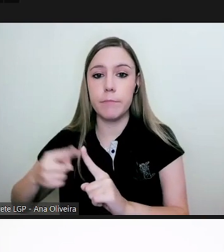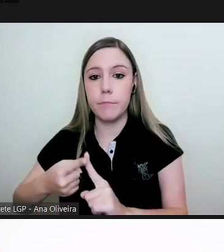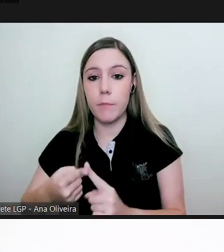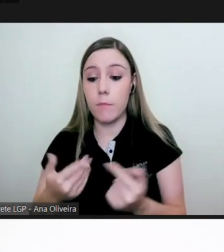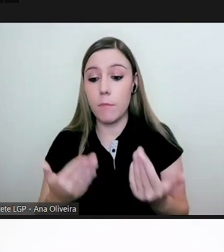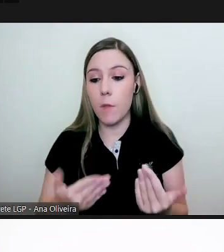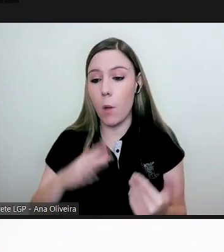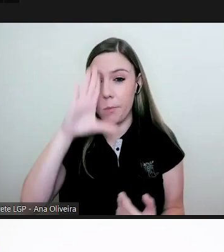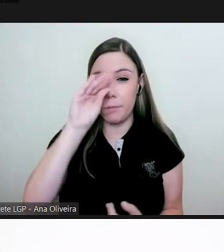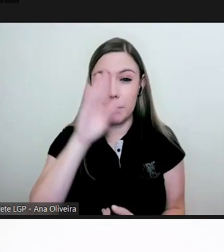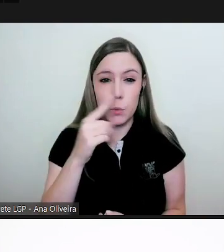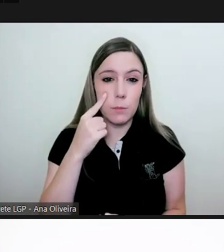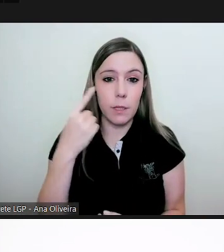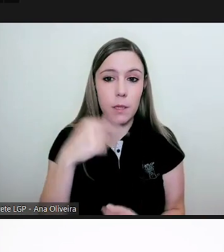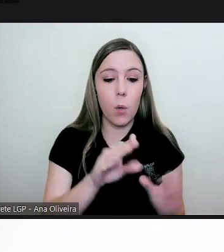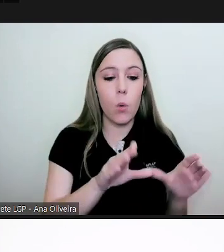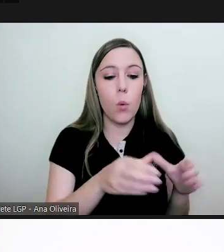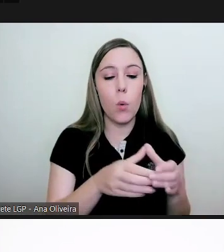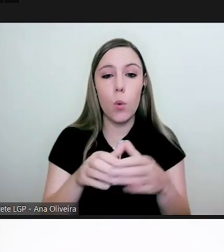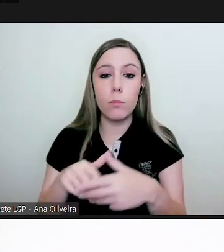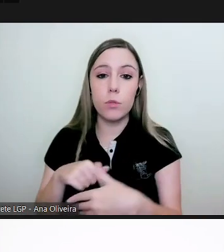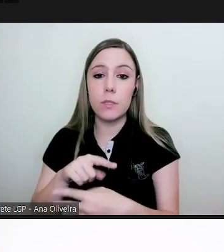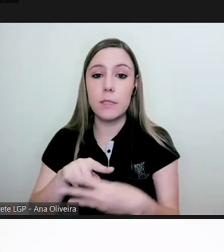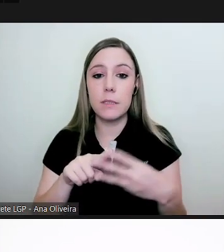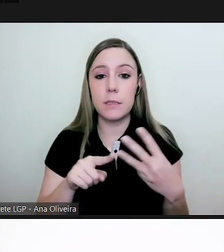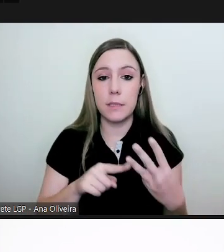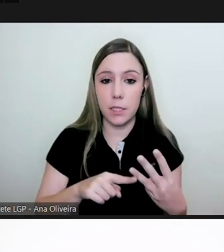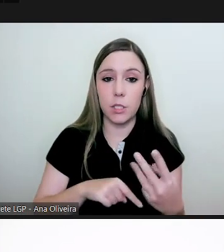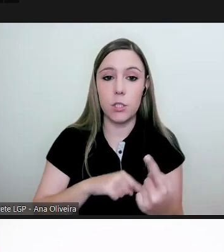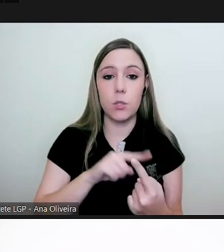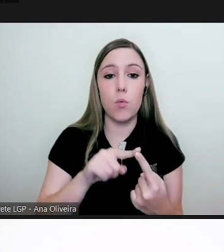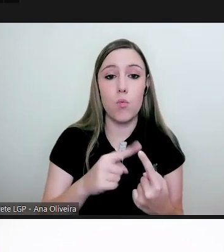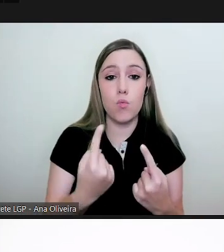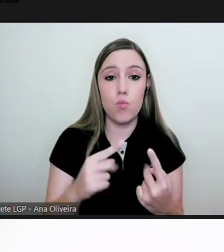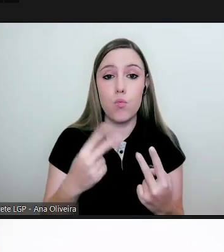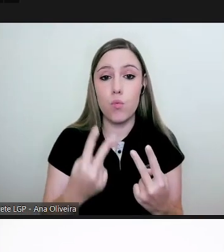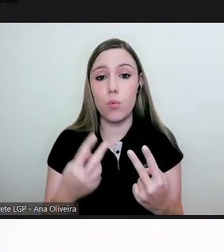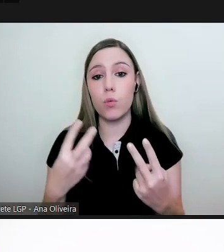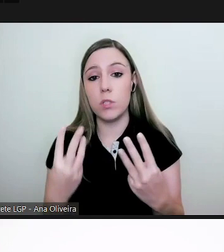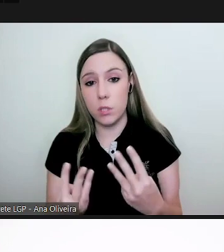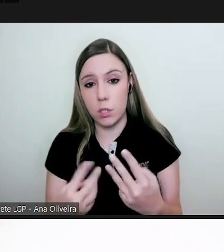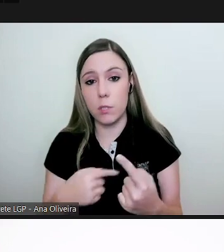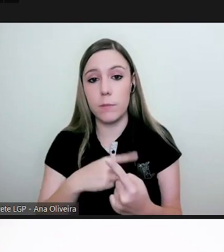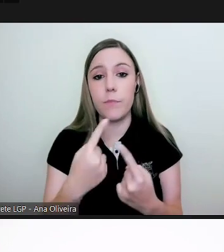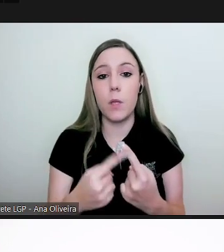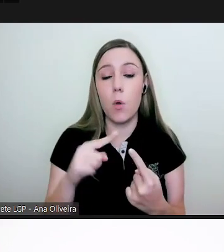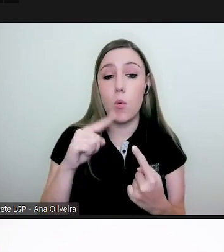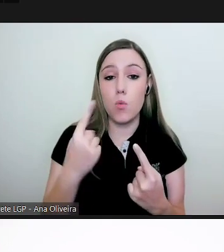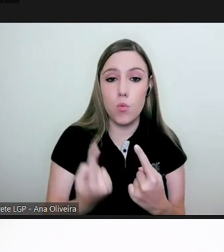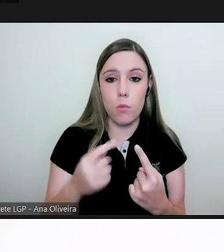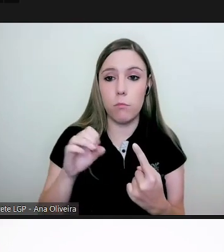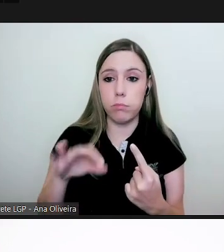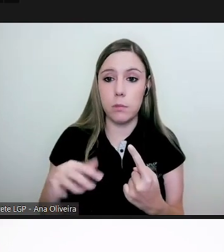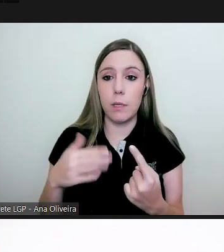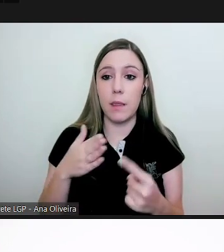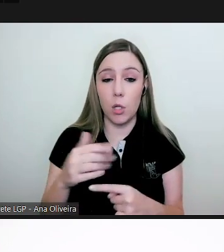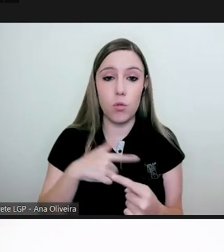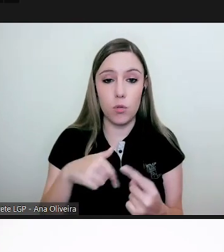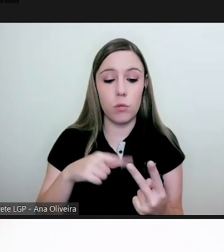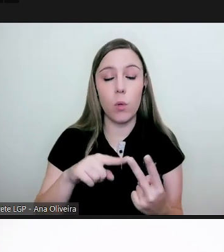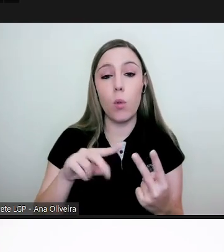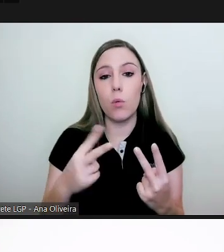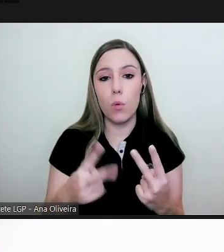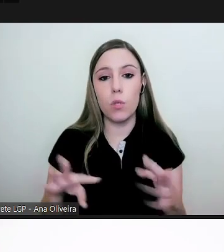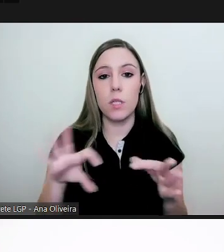em dia há três categorias de emissões, chamadas Scope 1, Scope 2 e Scope 3. Scope 1 são emissões diretas nossas, Scope 2 tem a ver com o